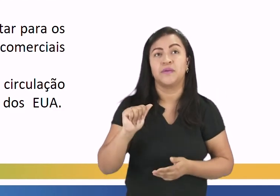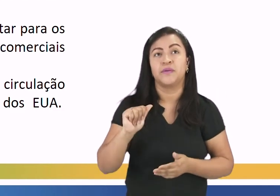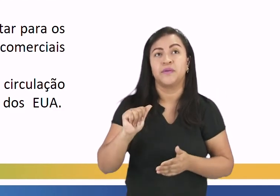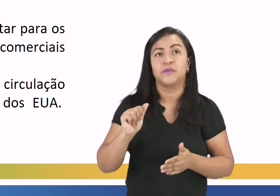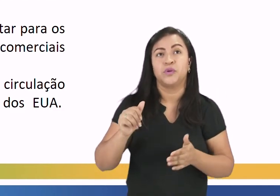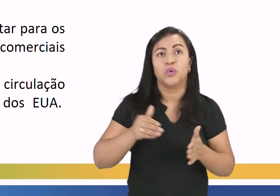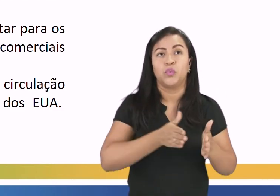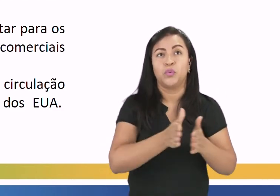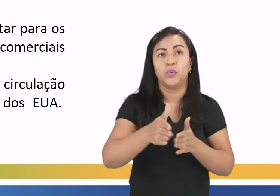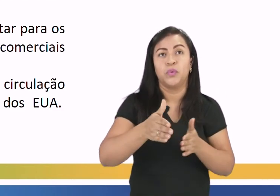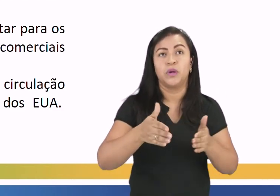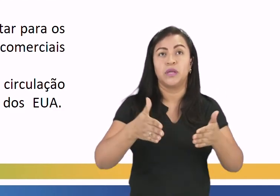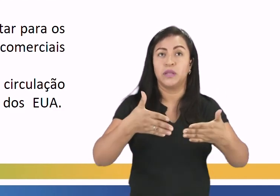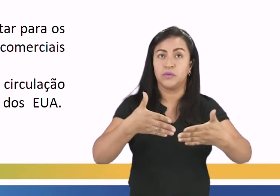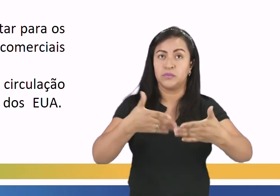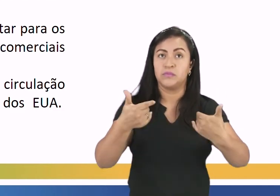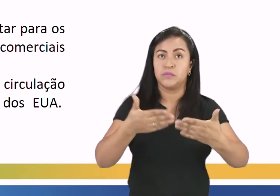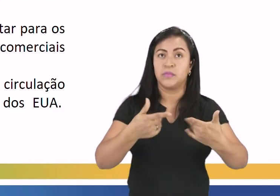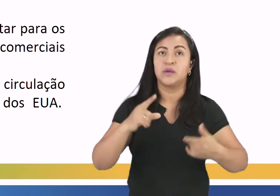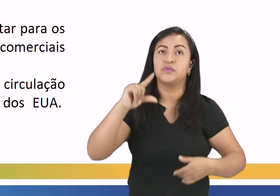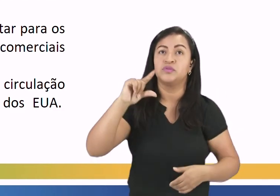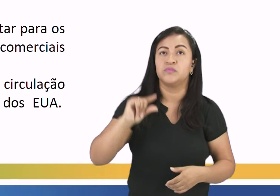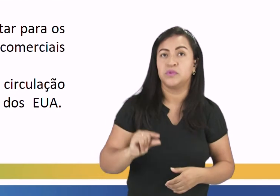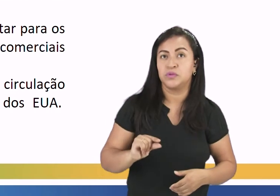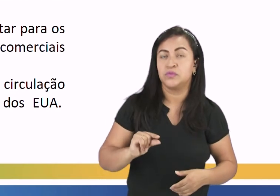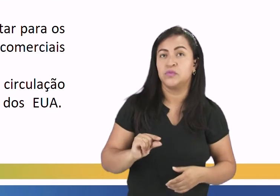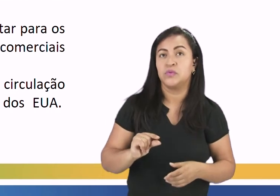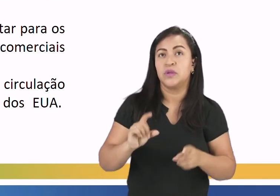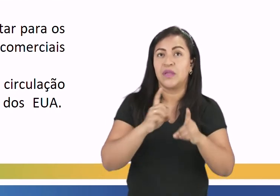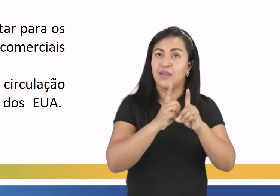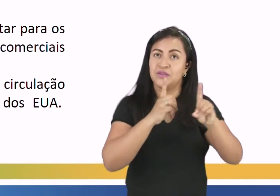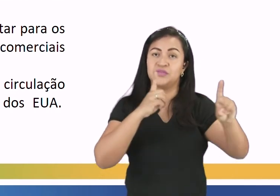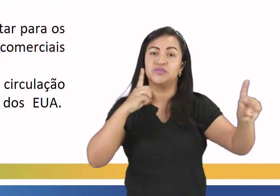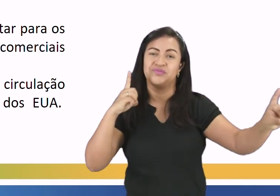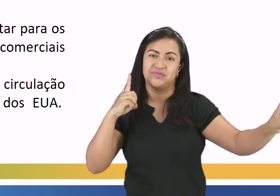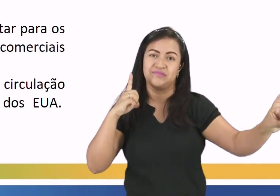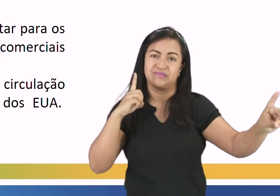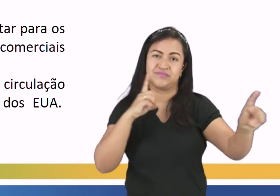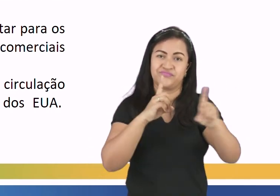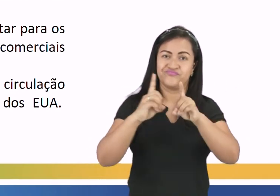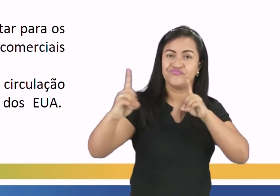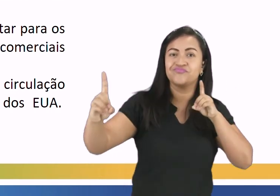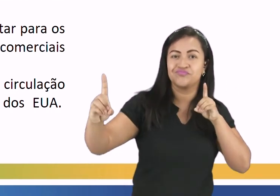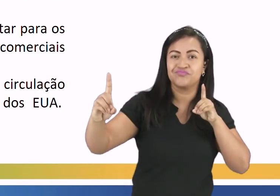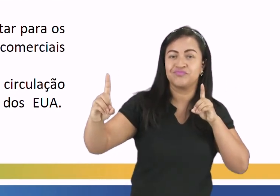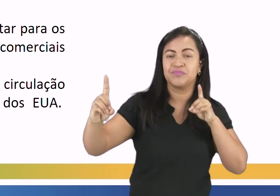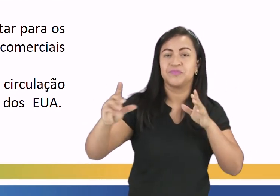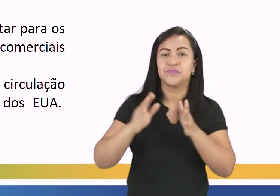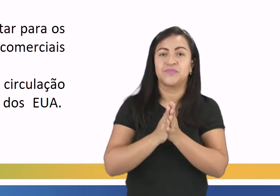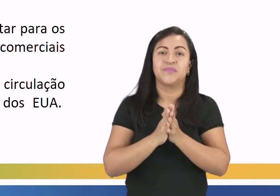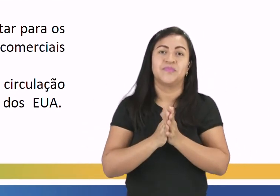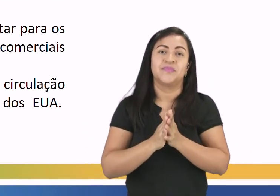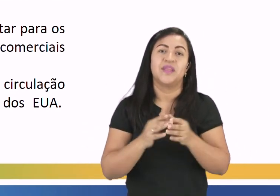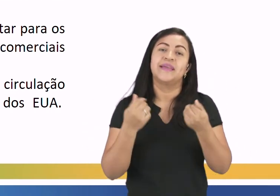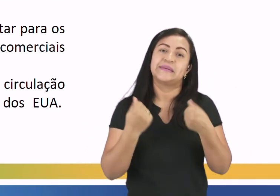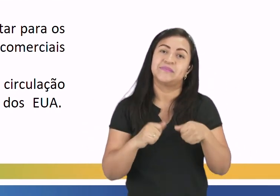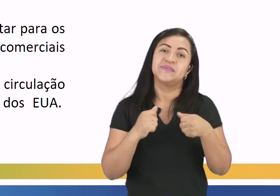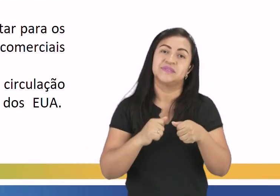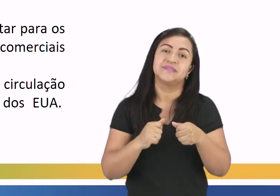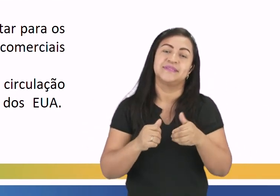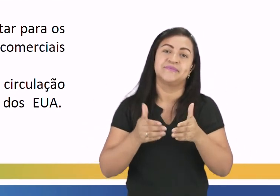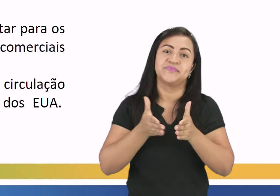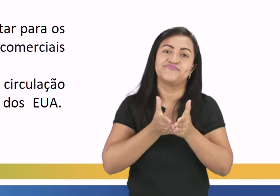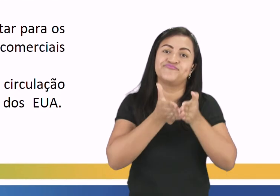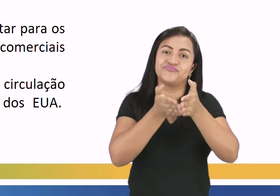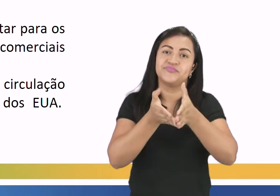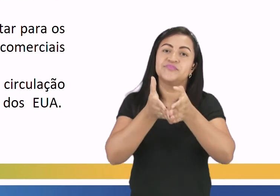do Panamá reduziu sensivelmente as distâncias a serem percorridas nas rotas